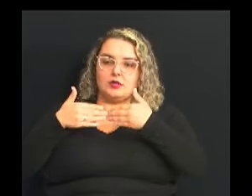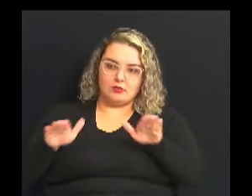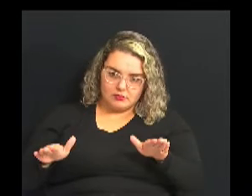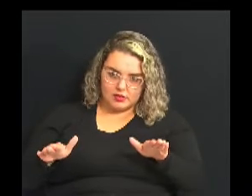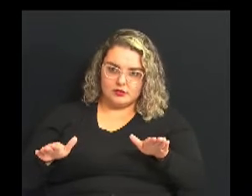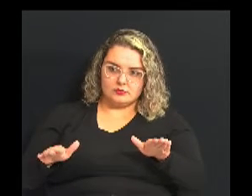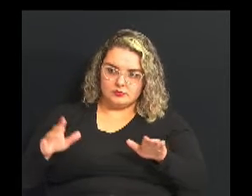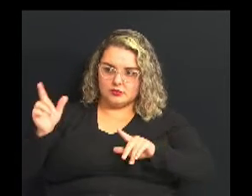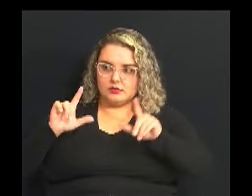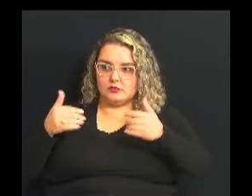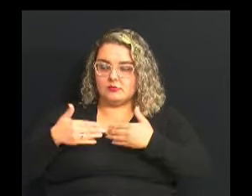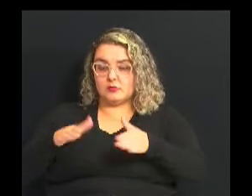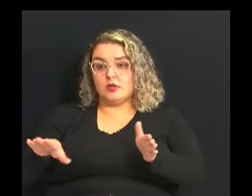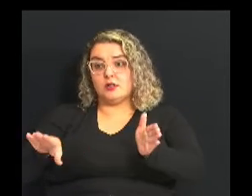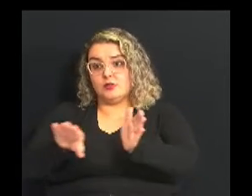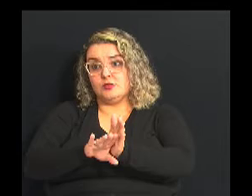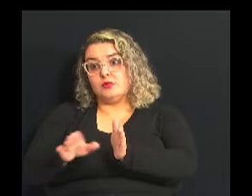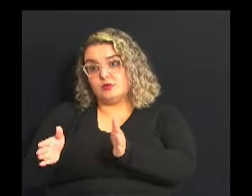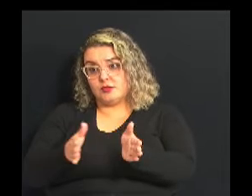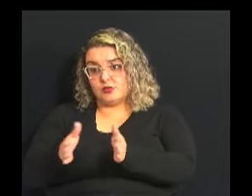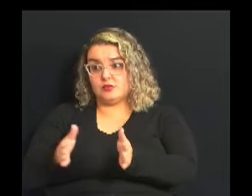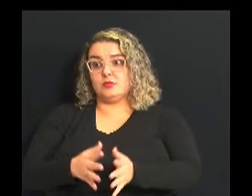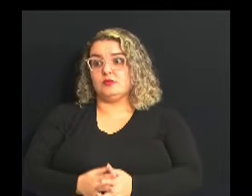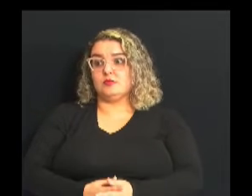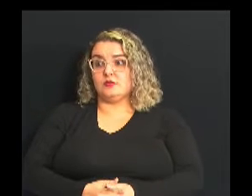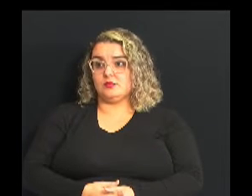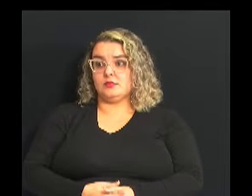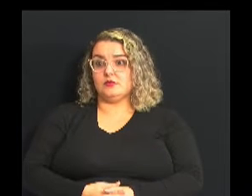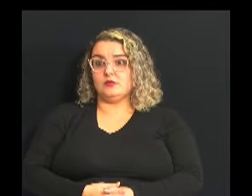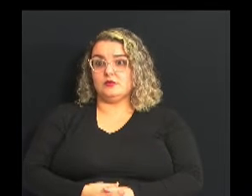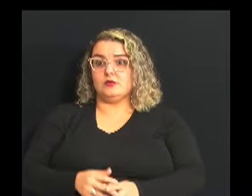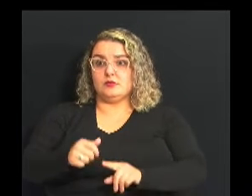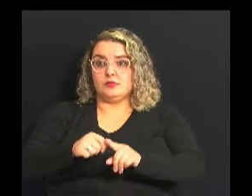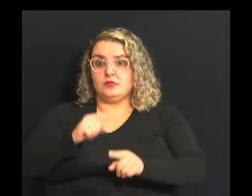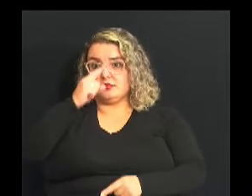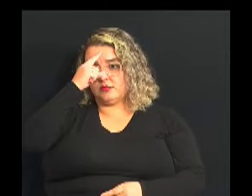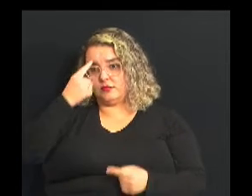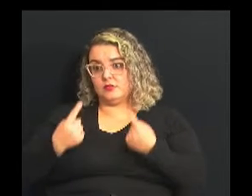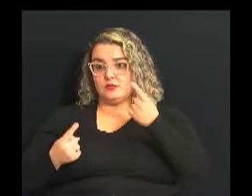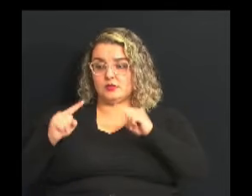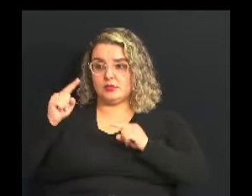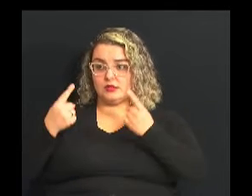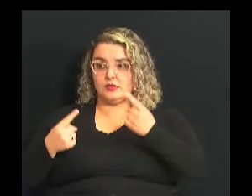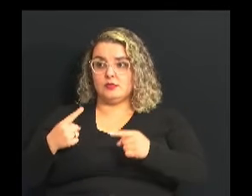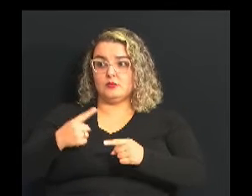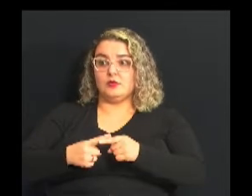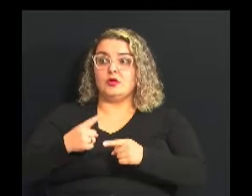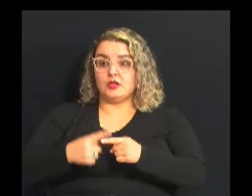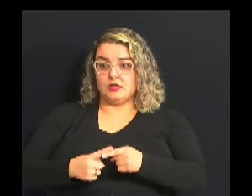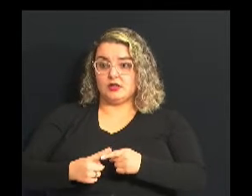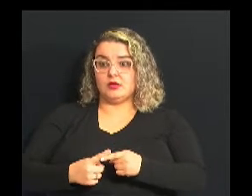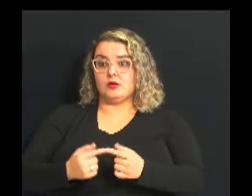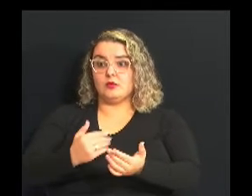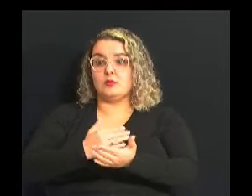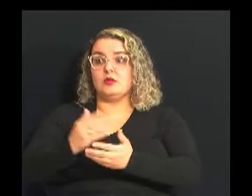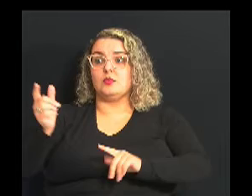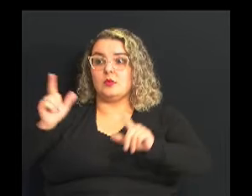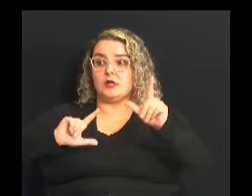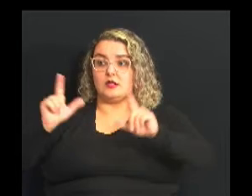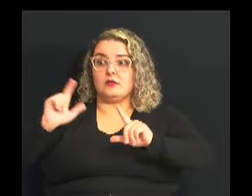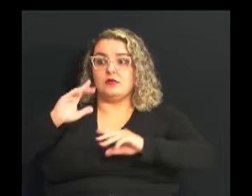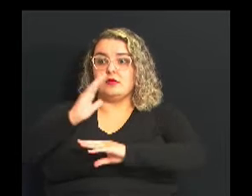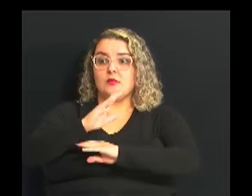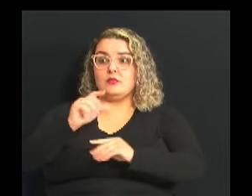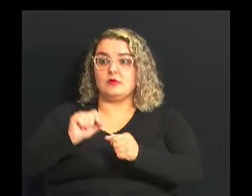eu chego aí nesse momento, né, justamente para pegar em fevereiro de 2015, porque nós íamos estrear com a TV Câmara e para fazer, nós